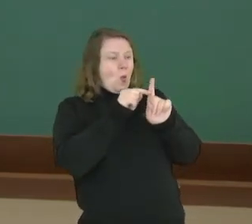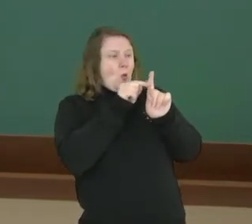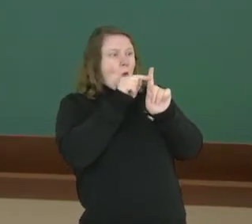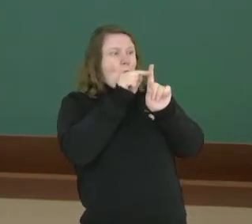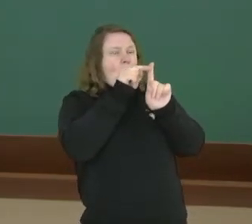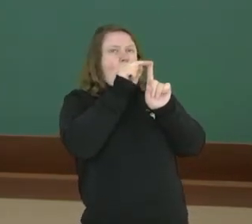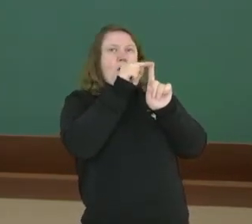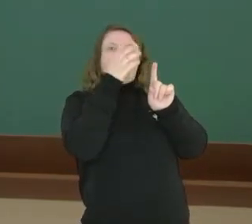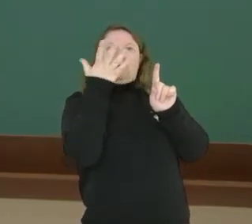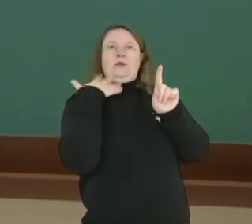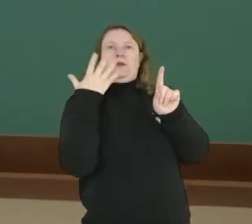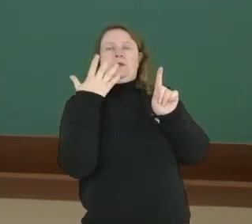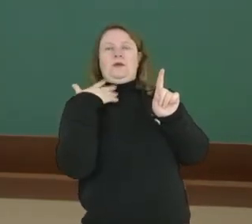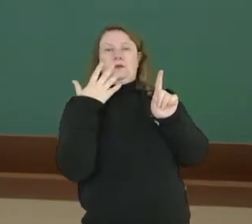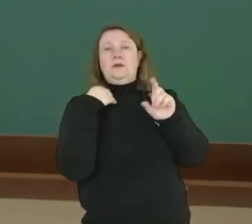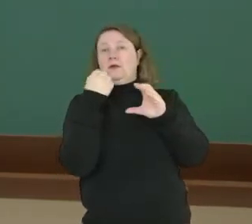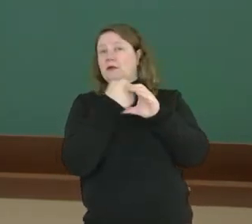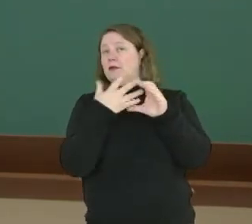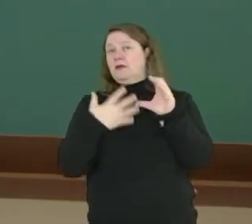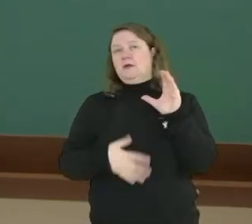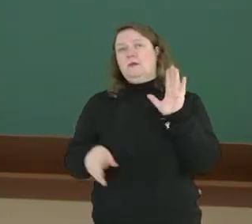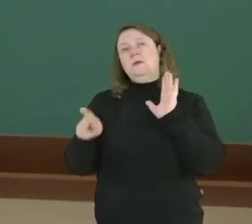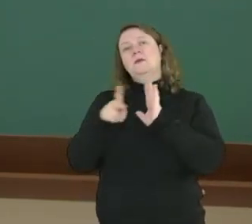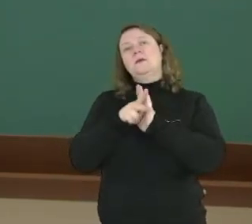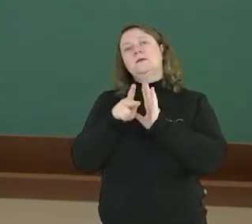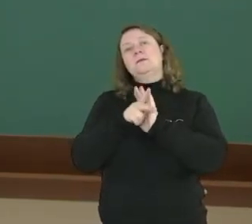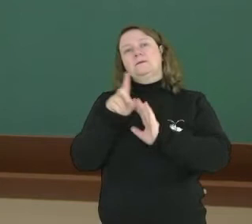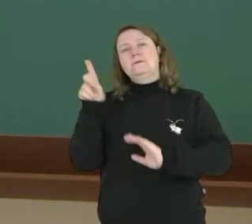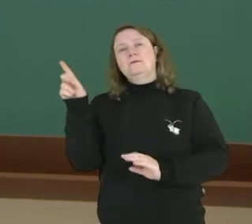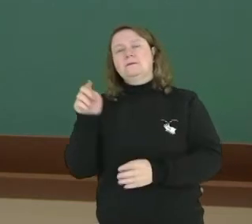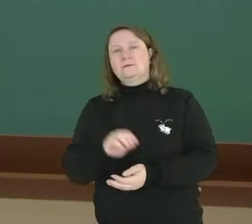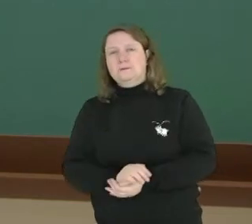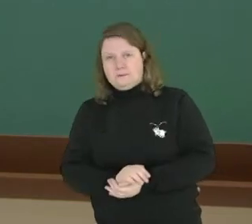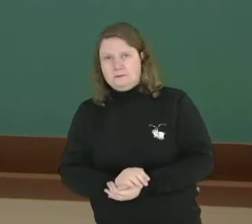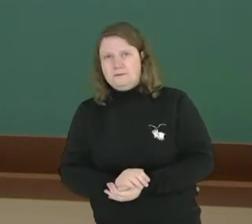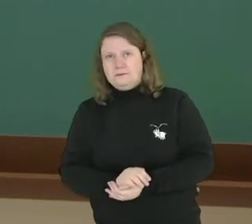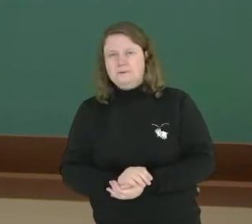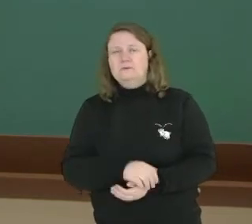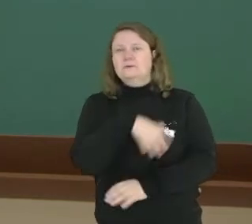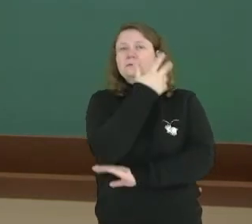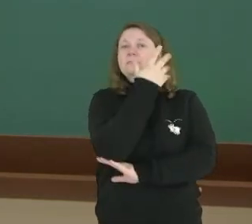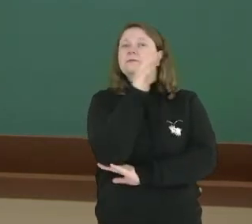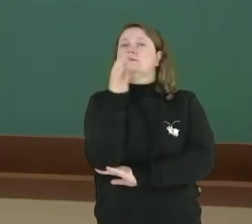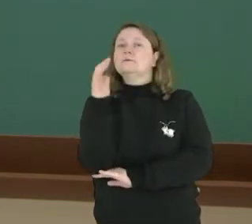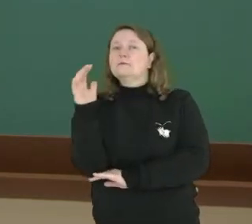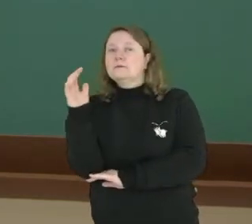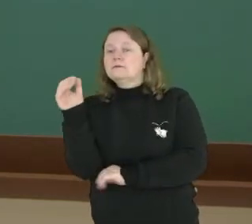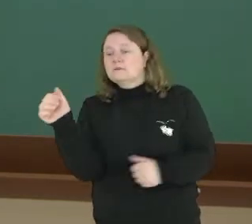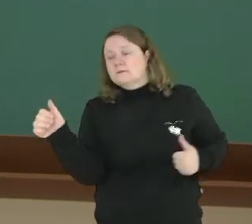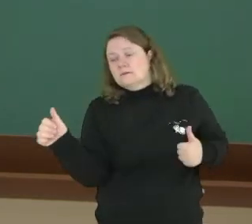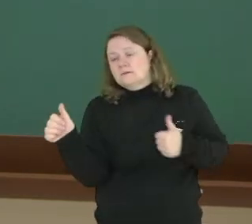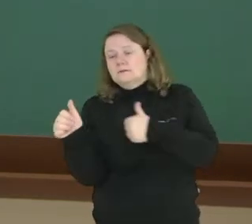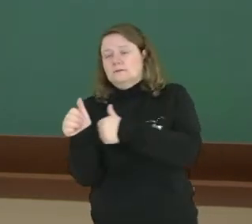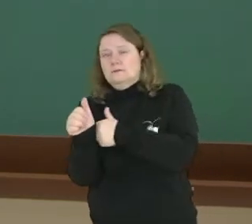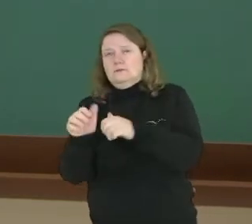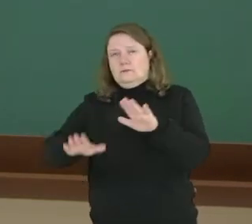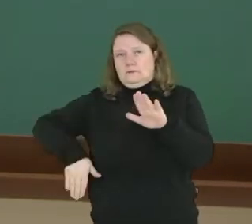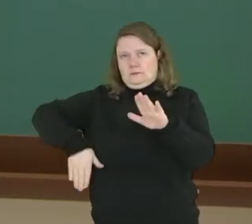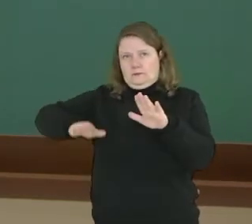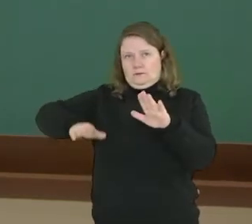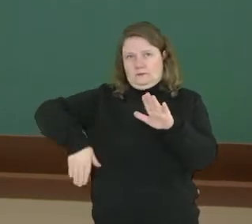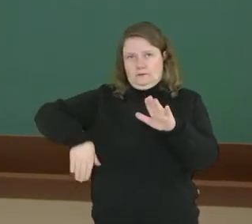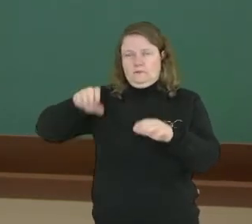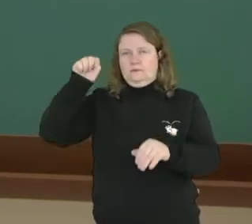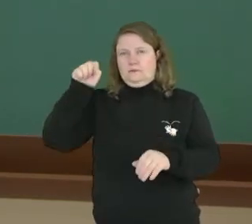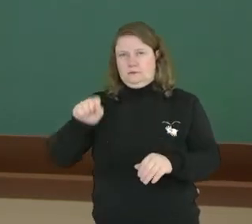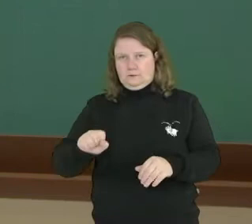Então, essa é a característica ali da formação da Mata Atlântica na região mais litorânea do sul do Brasil,